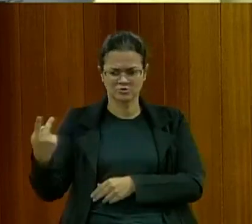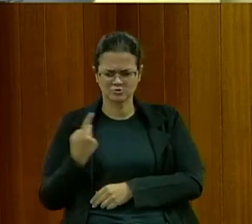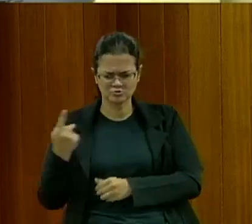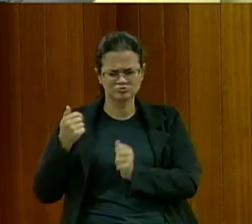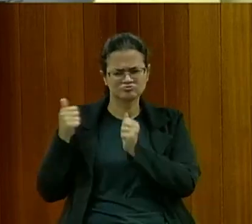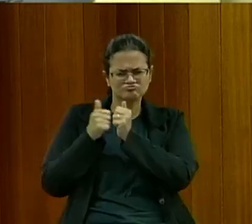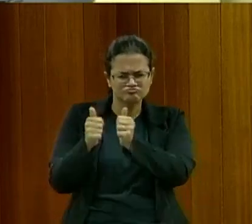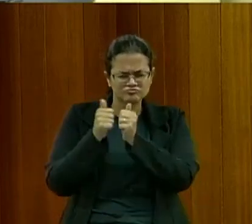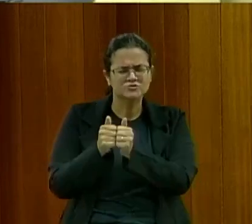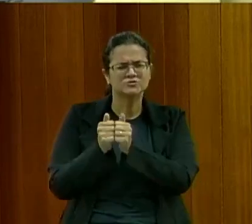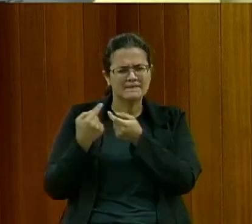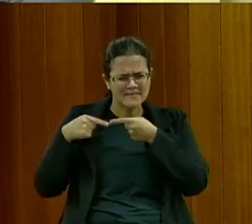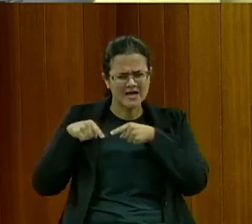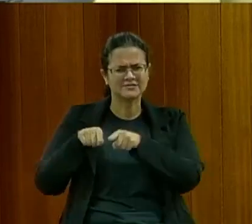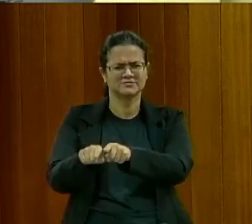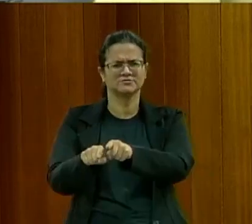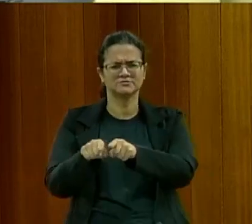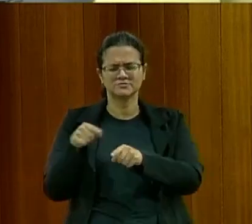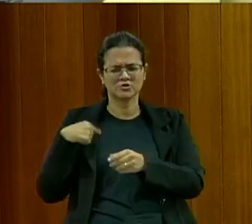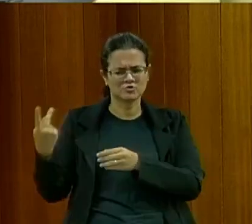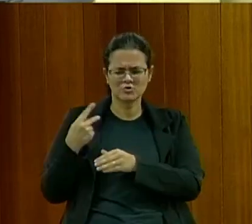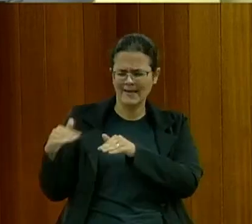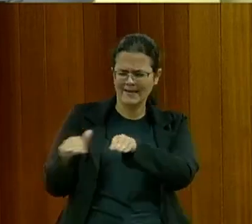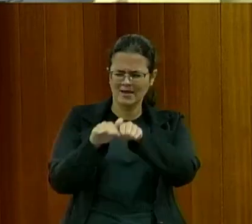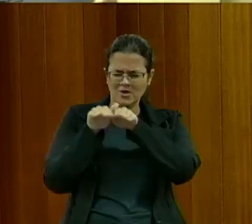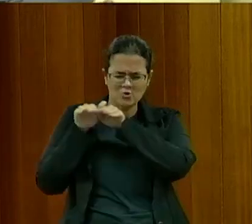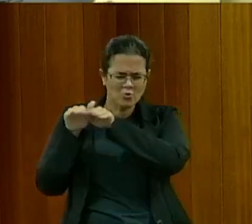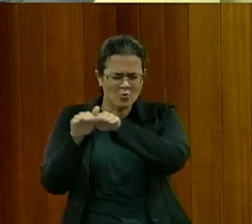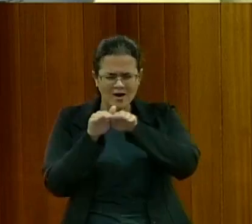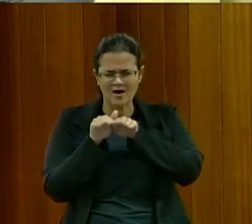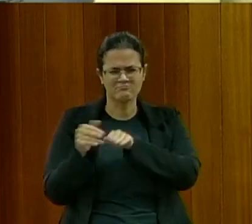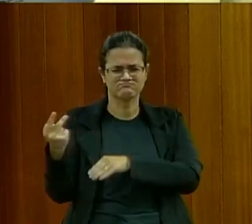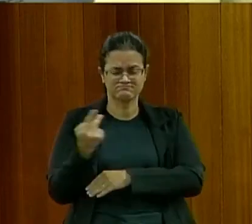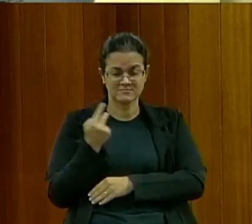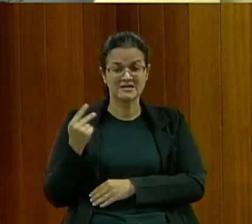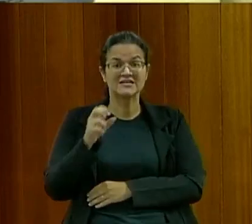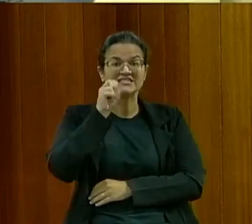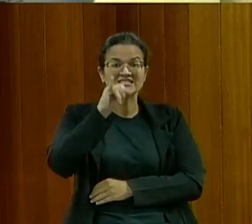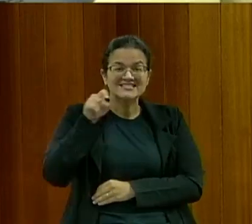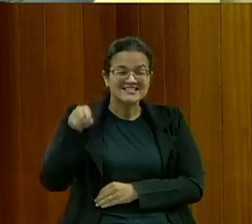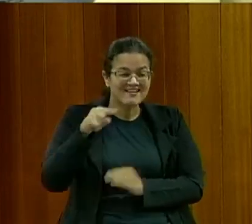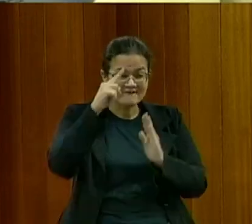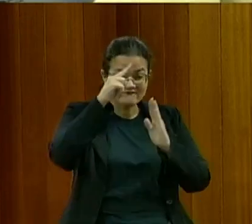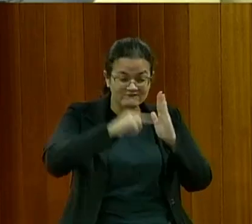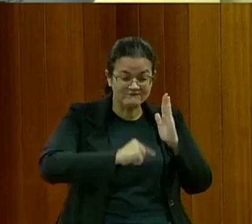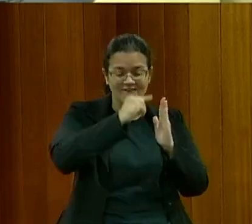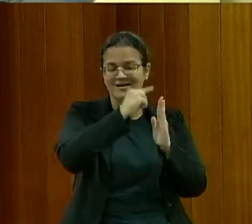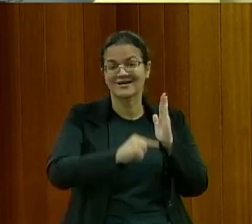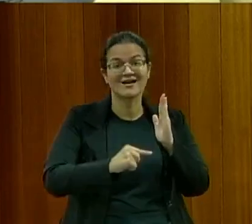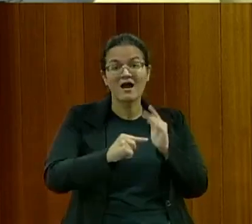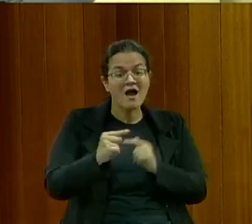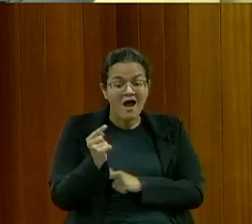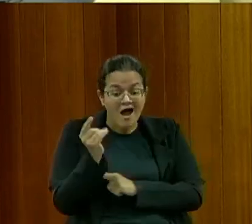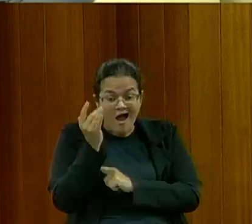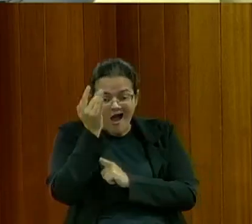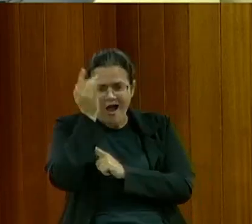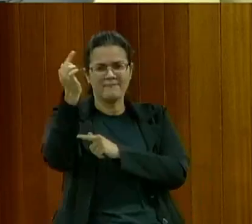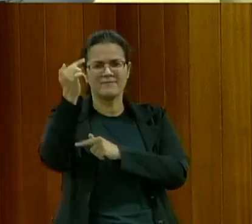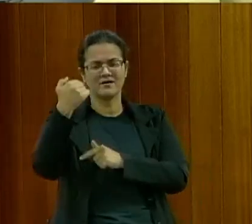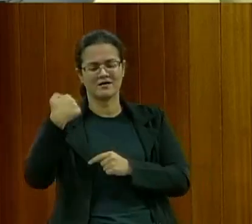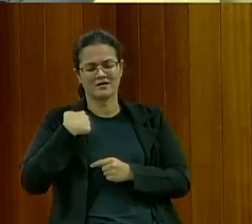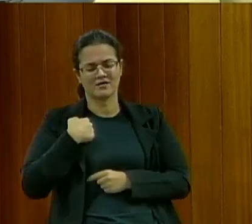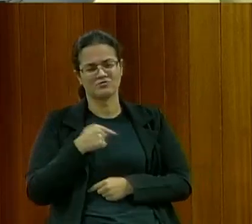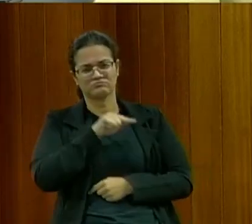do que eu aqui, não existe nenhum vereador, nenhum. Se ele vetar, no outro dia a oposição ganha um vereador aqui. No outro